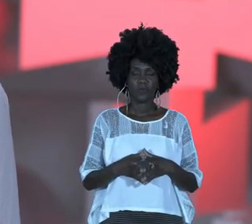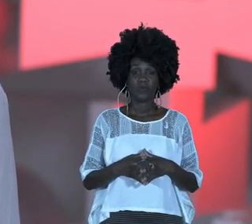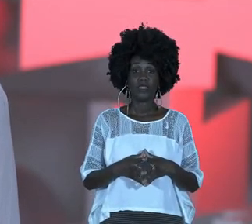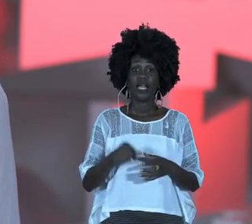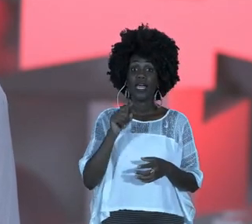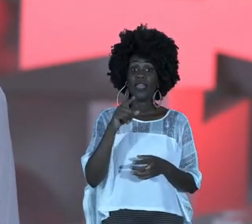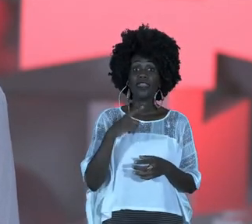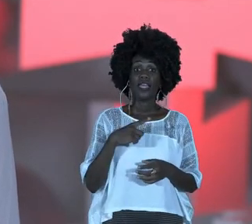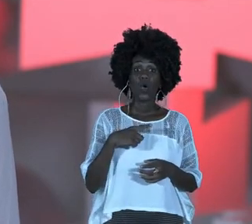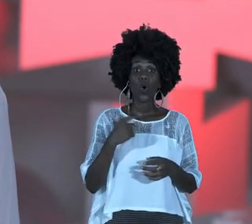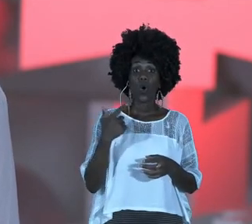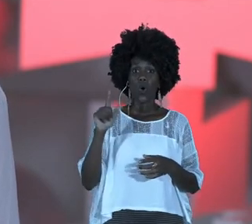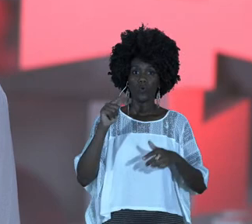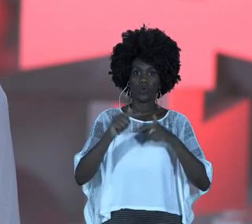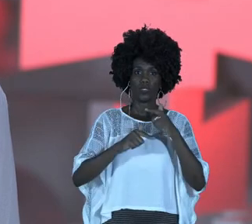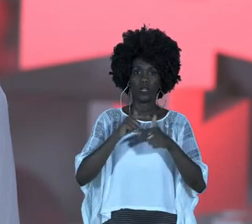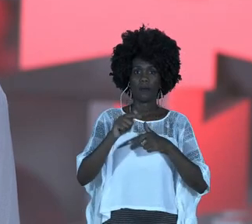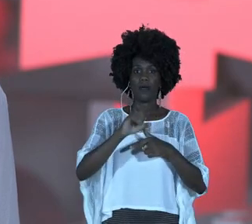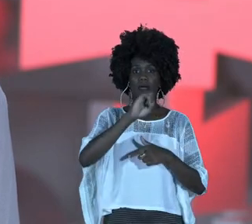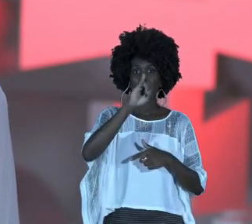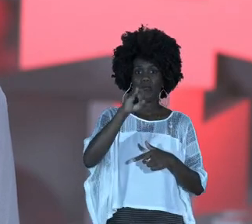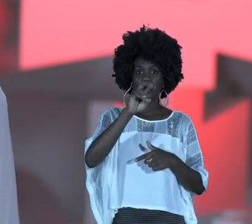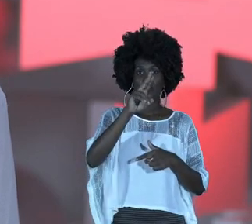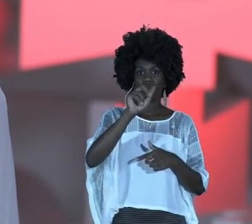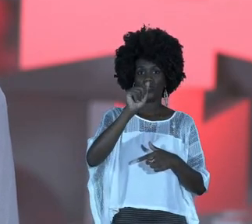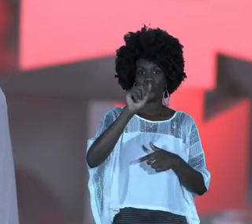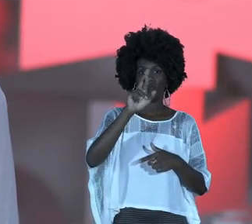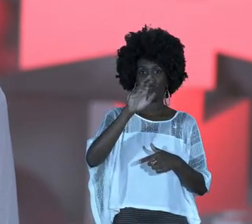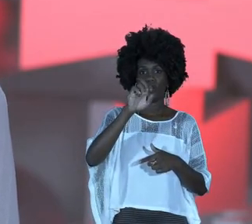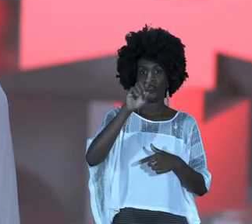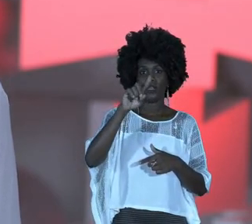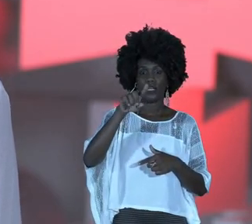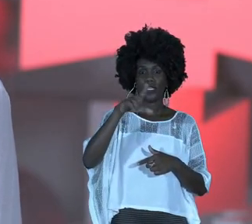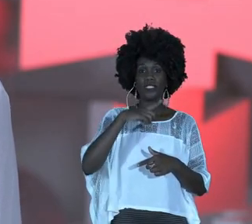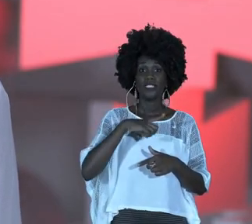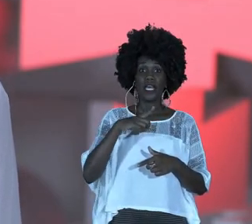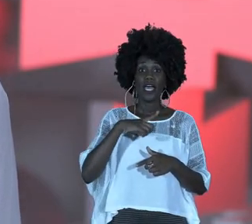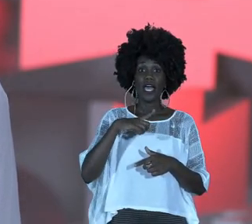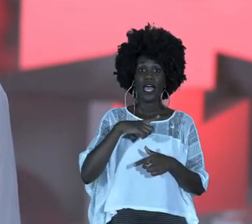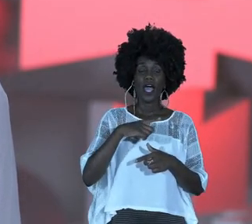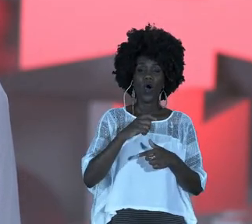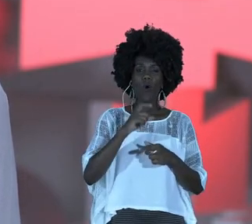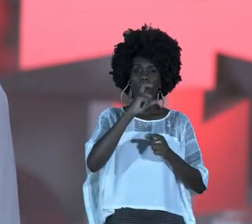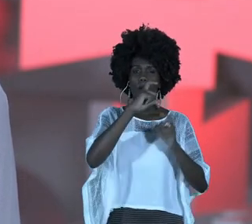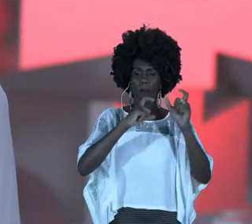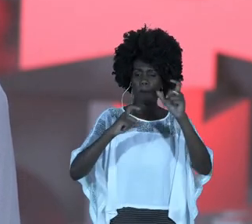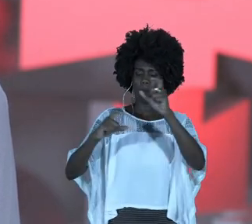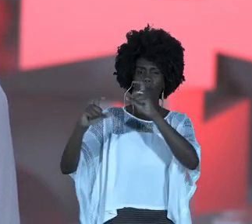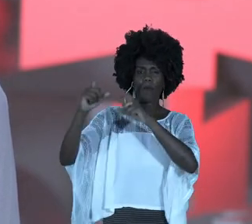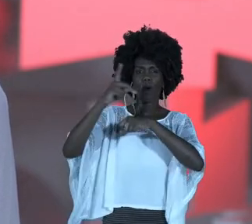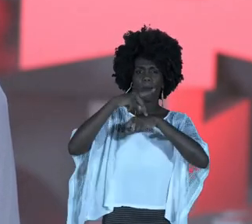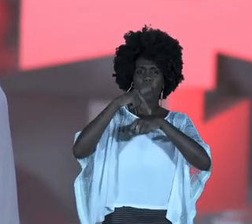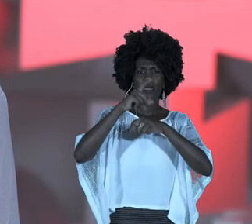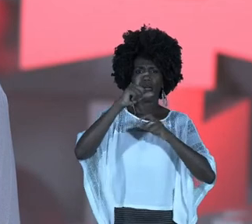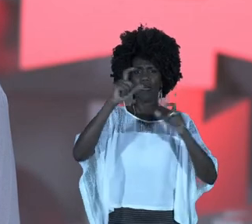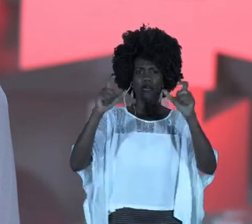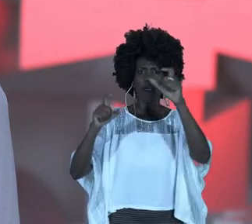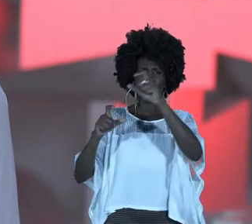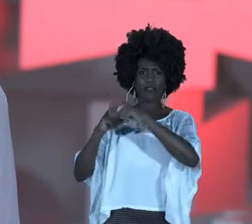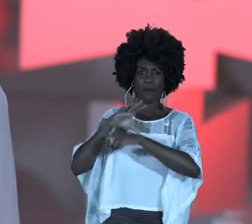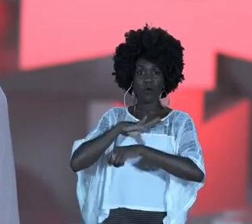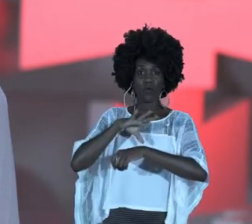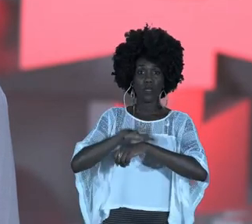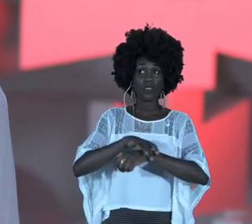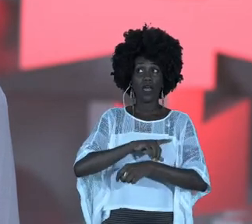E aqui um outro trabalho de Juarez, que é um mosaico com pedra portuguesa, no edifício lá na Vitória, no Largo da